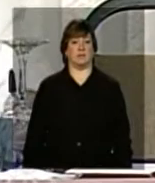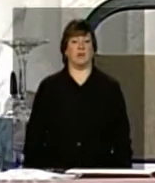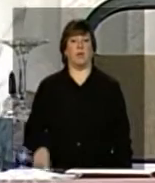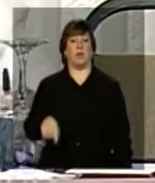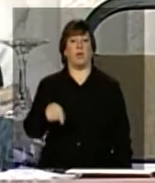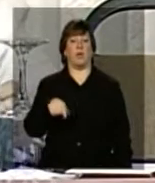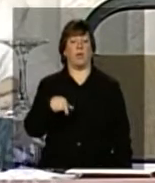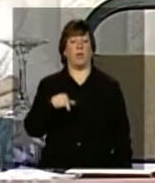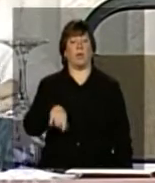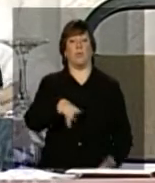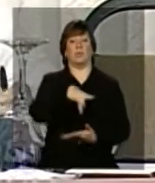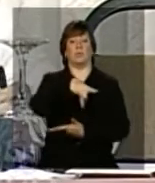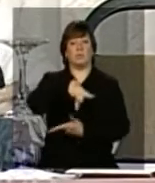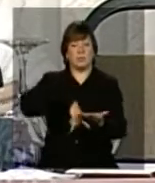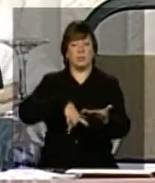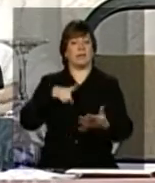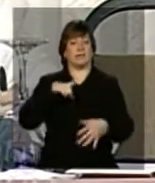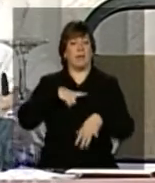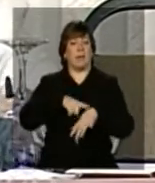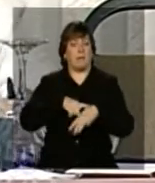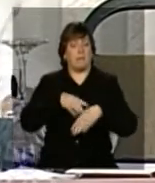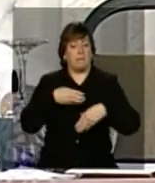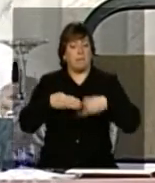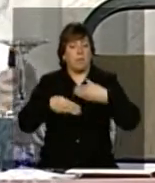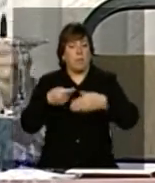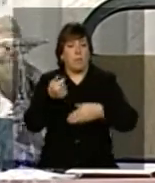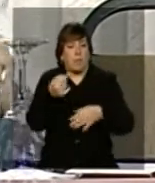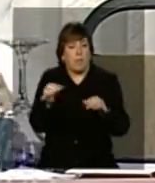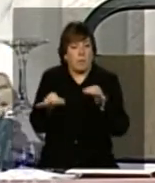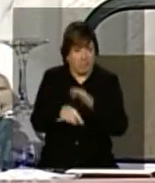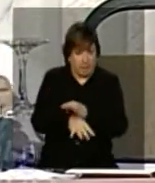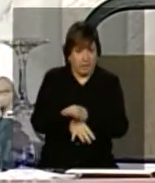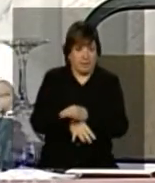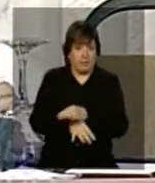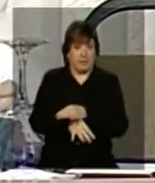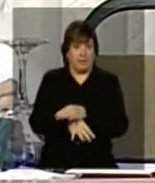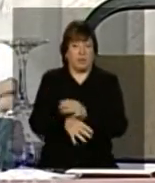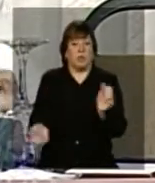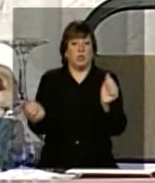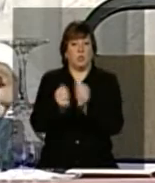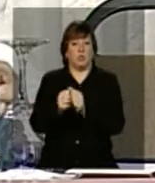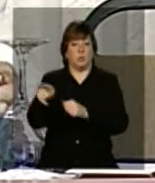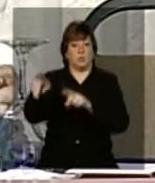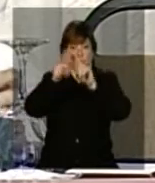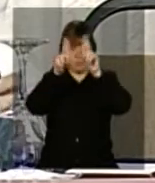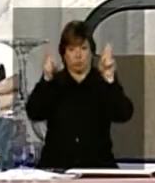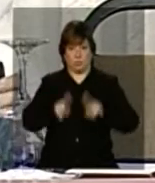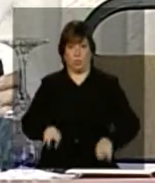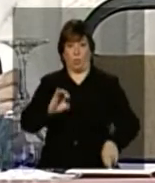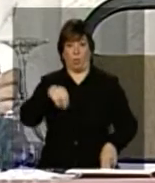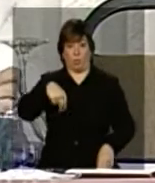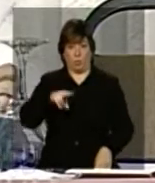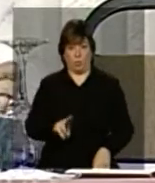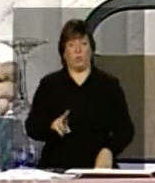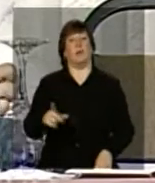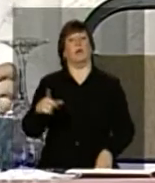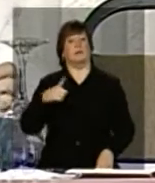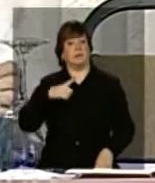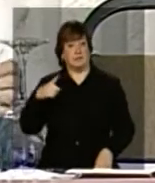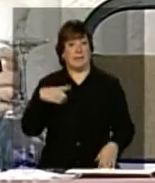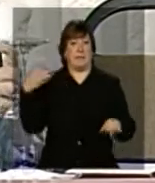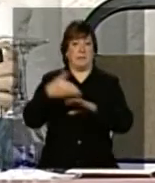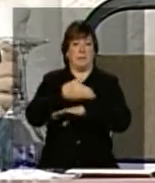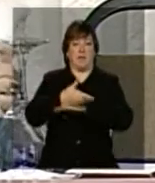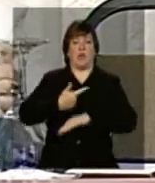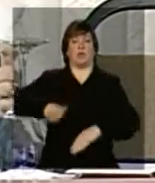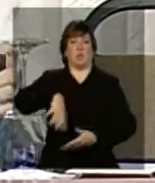que está em processo de finalização junto à ONU, que conta com a participação da nossa